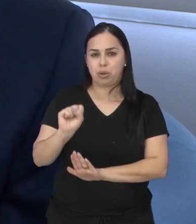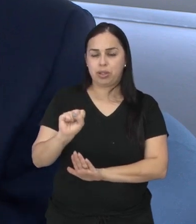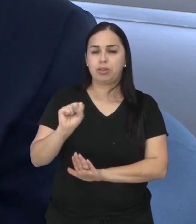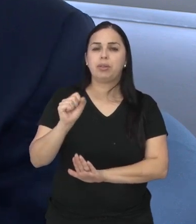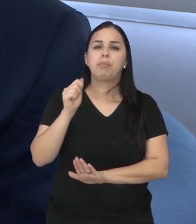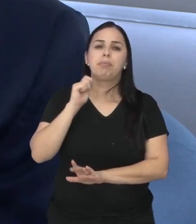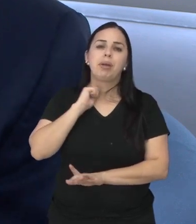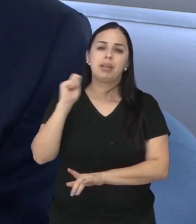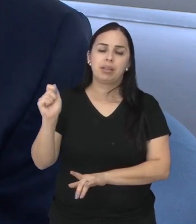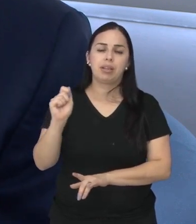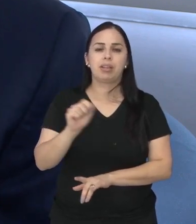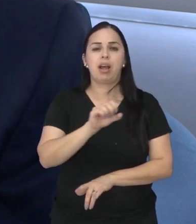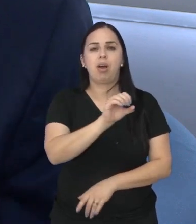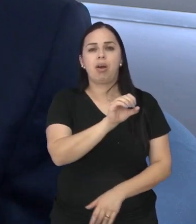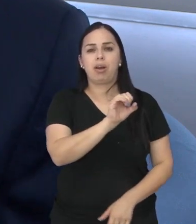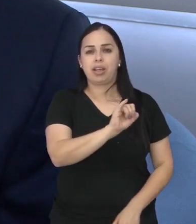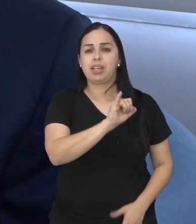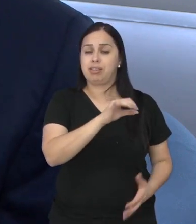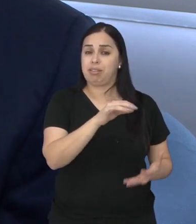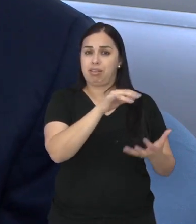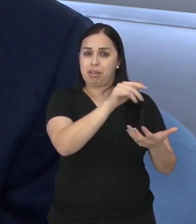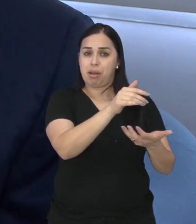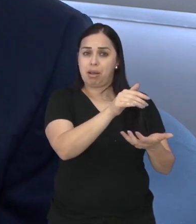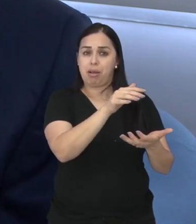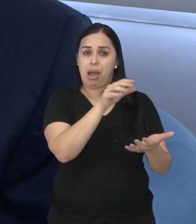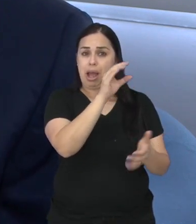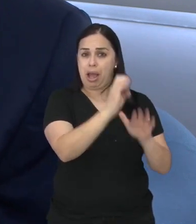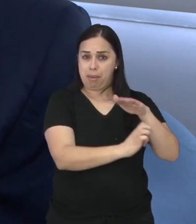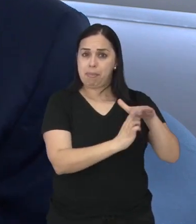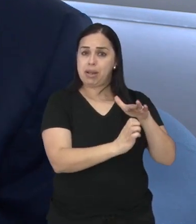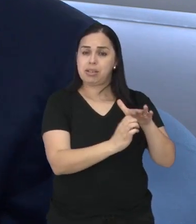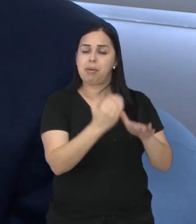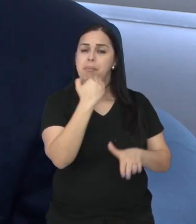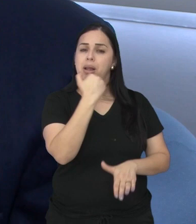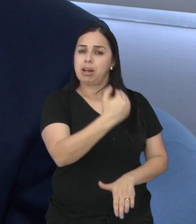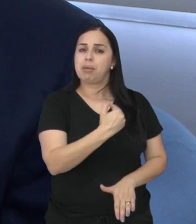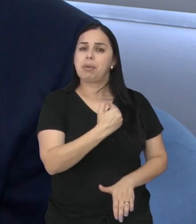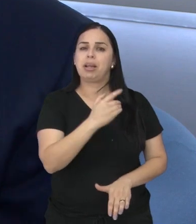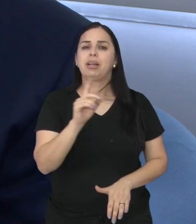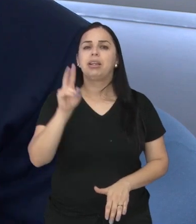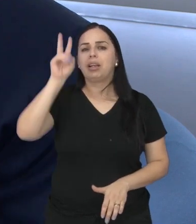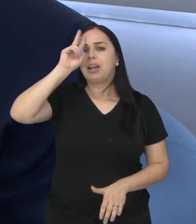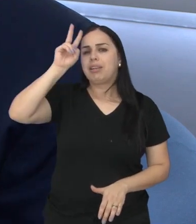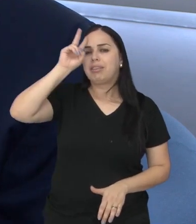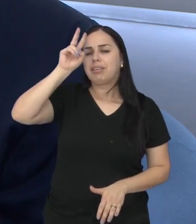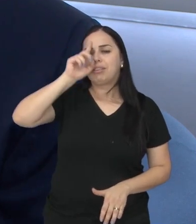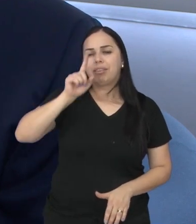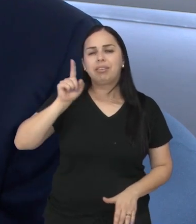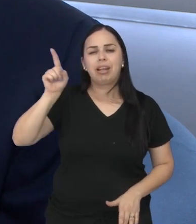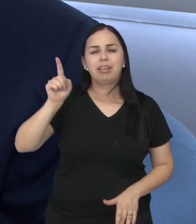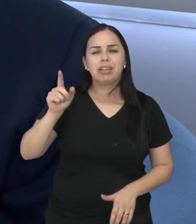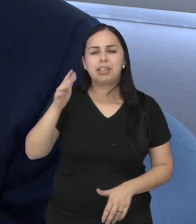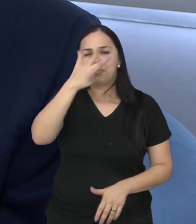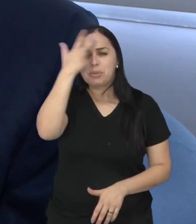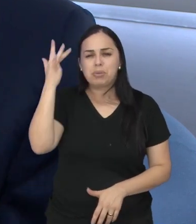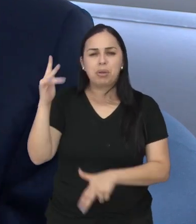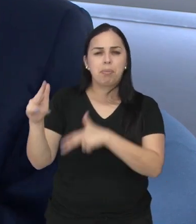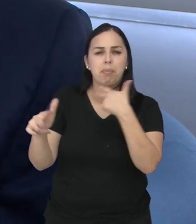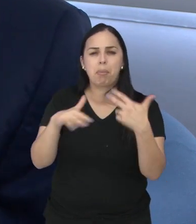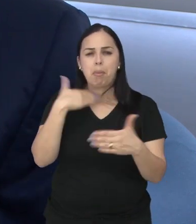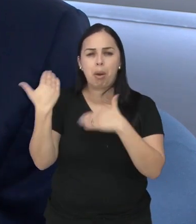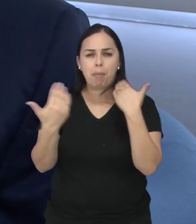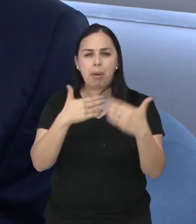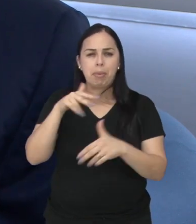abril, a pedido da OIT internacionalmente, para lembrar principalmente das vítimas da Virgínia, nos Estados Unidos, que